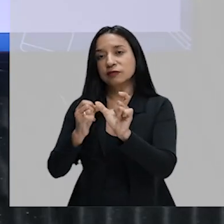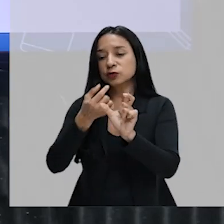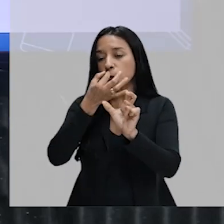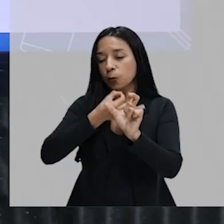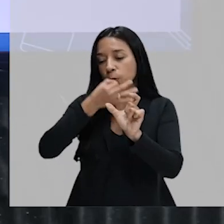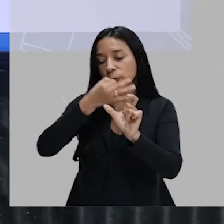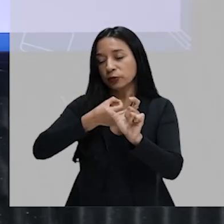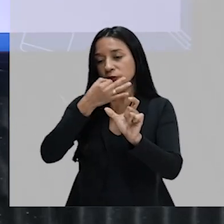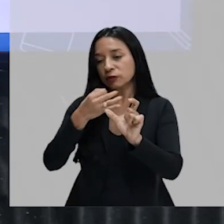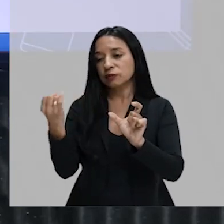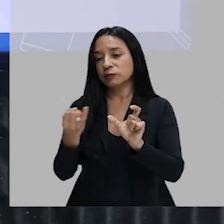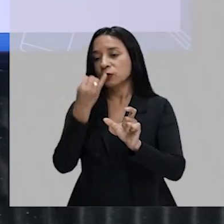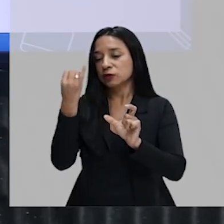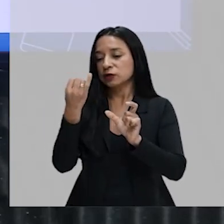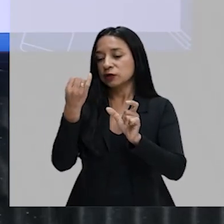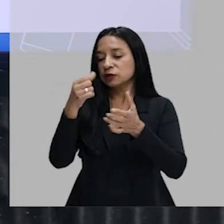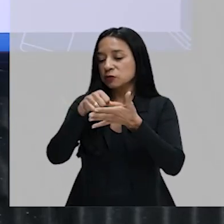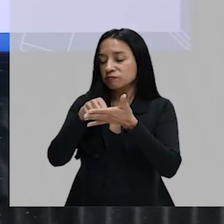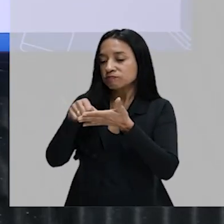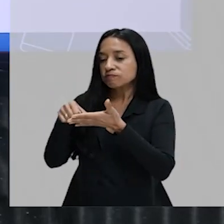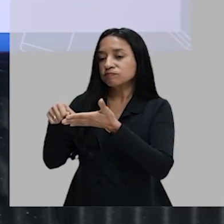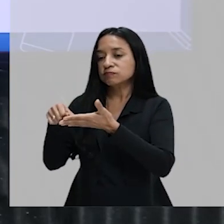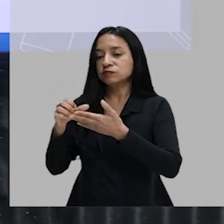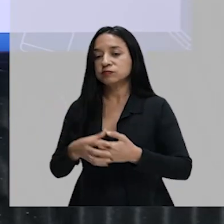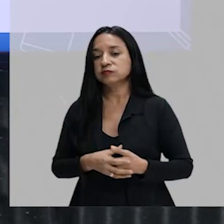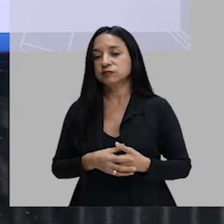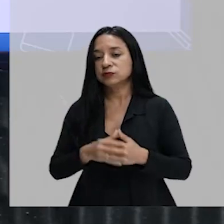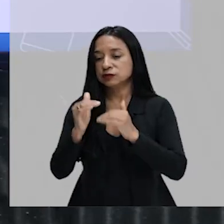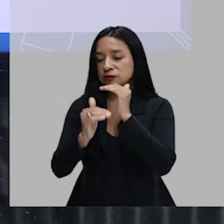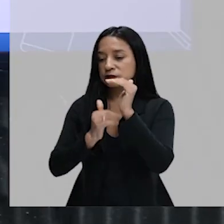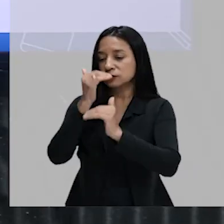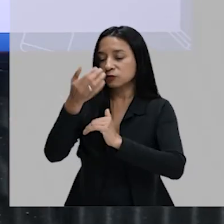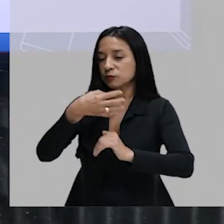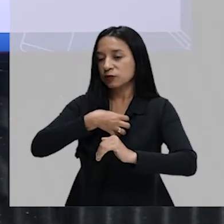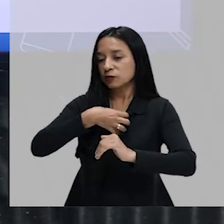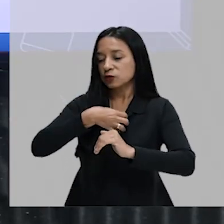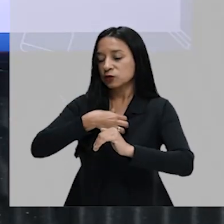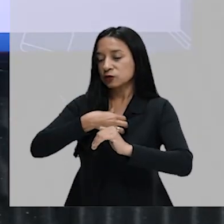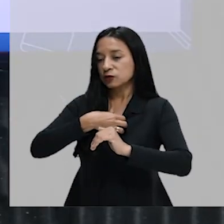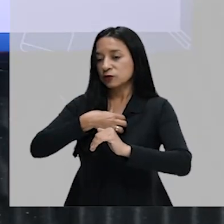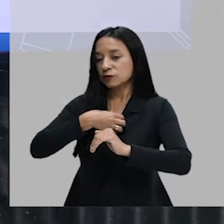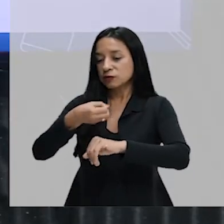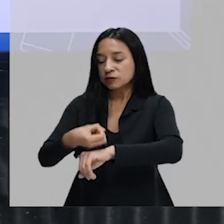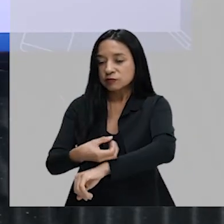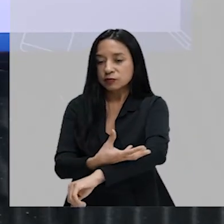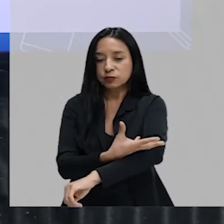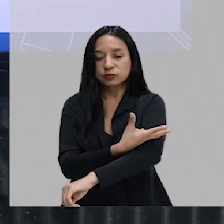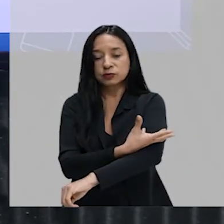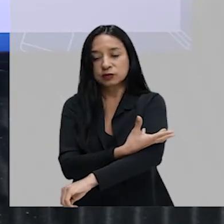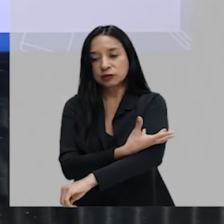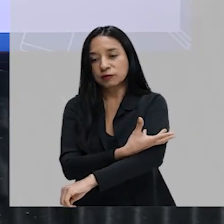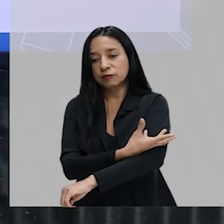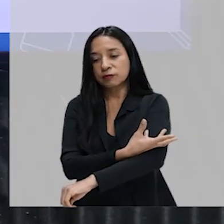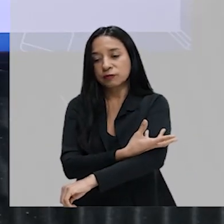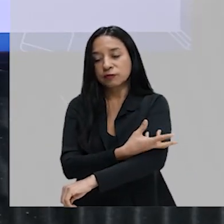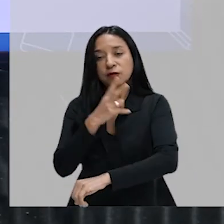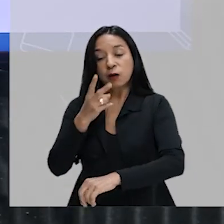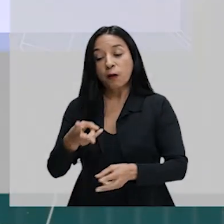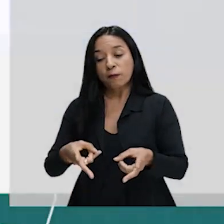trabalham desenvolvimento afetivo e emocional. Olhem mais uma vez afetivo aparecendo. Nesta alternativa